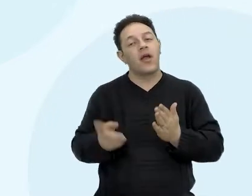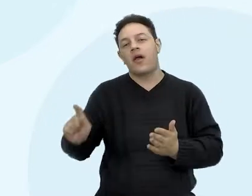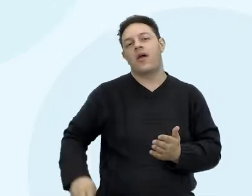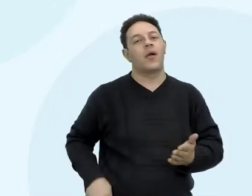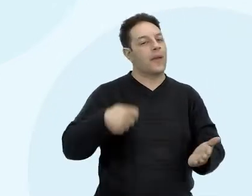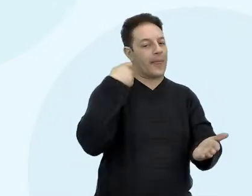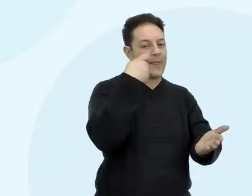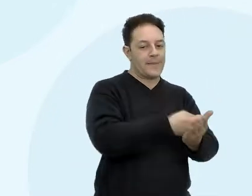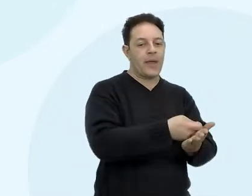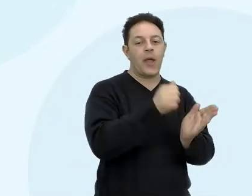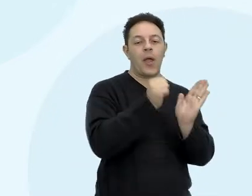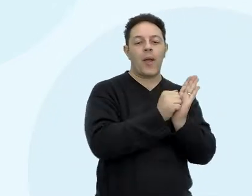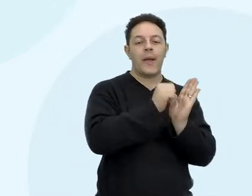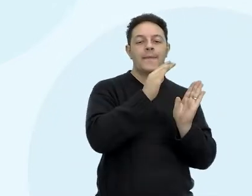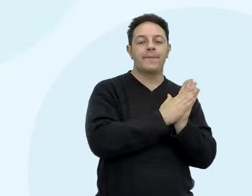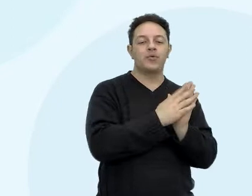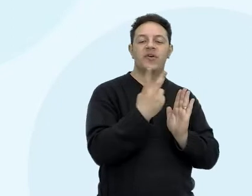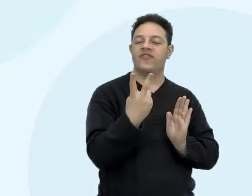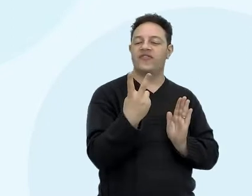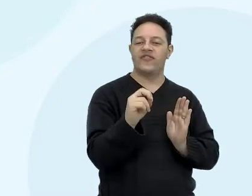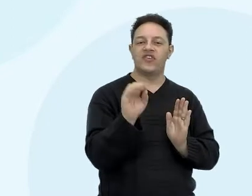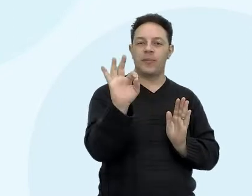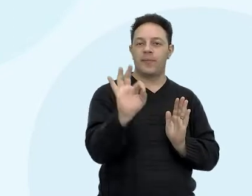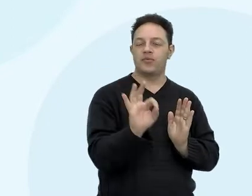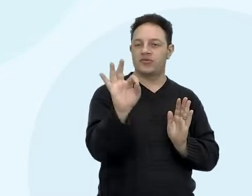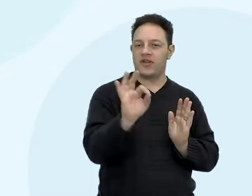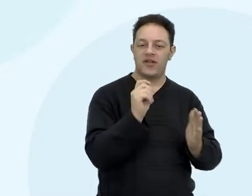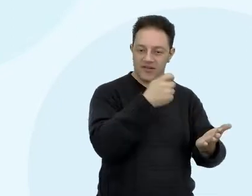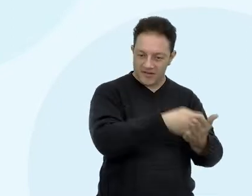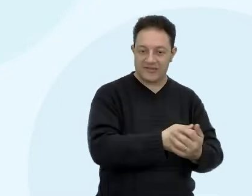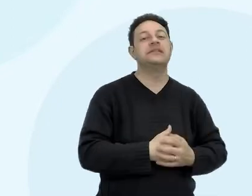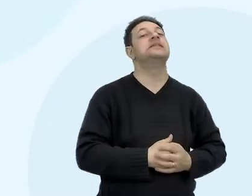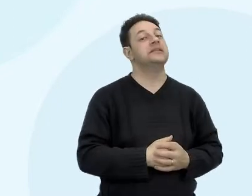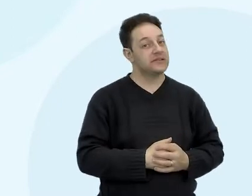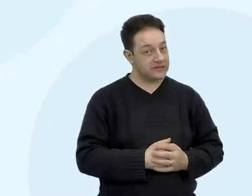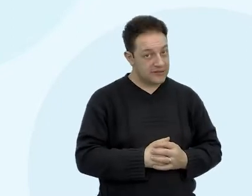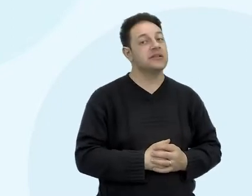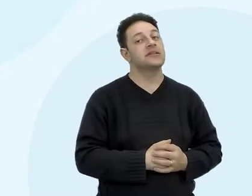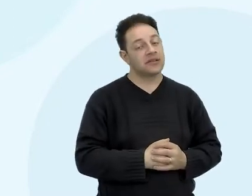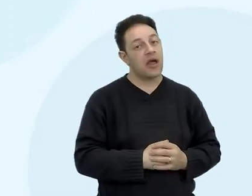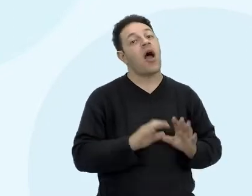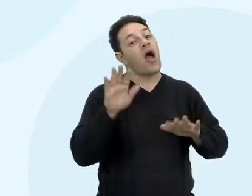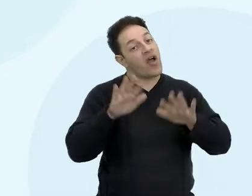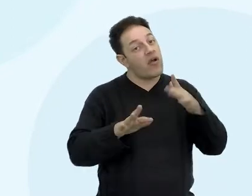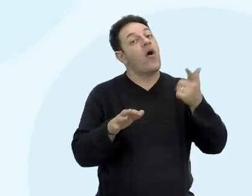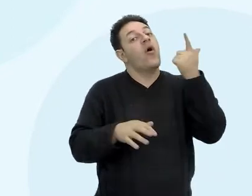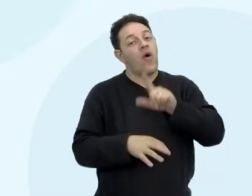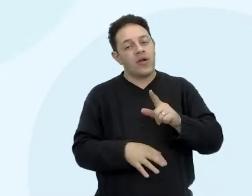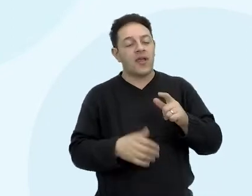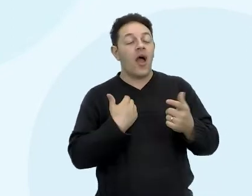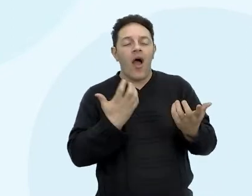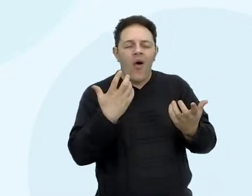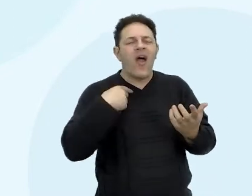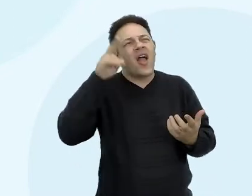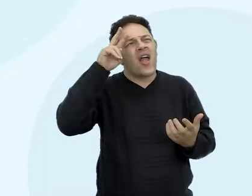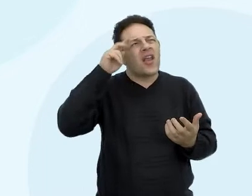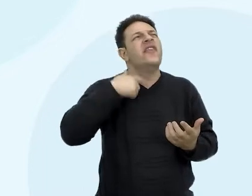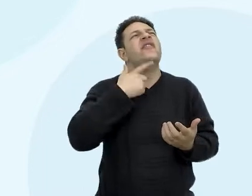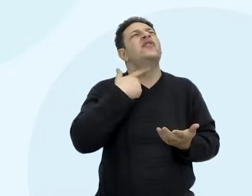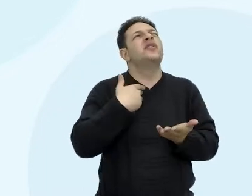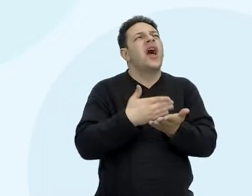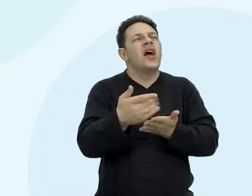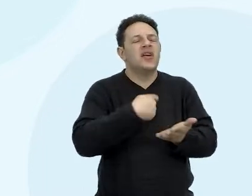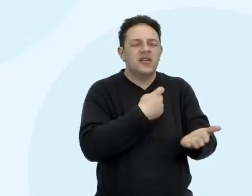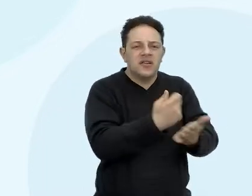multa de 20% aí sobre o valor, podendo ou não comprar o produto desejado inicialmente, dependendo do valor